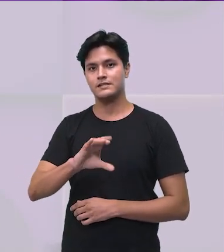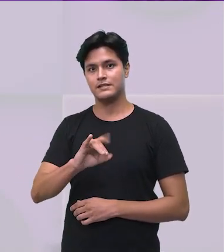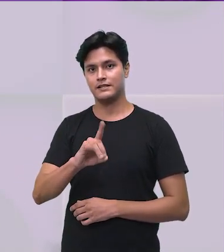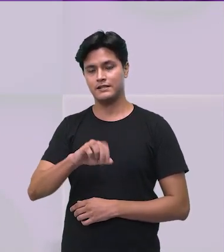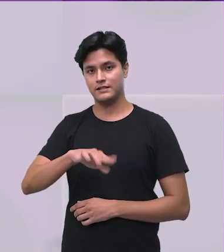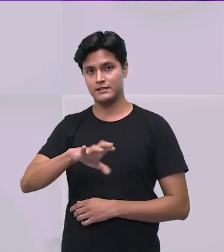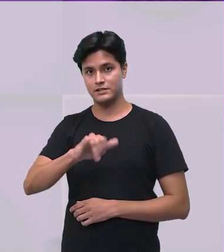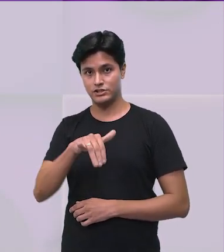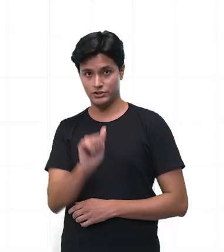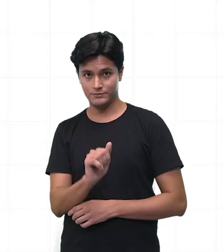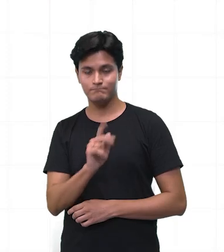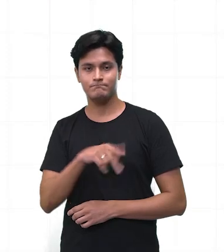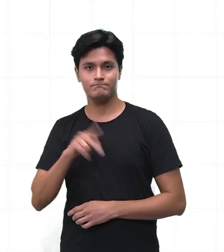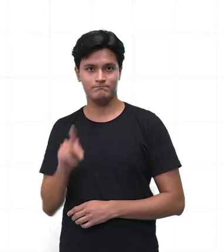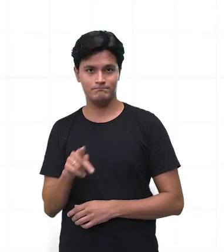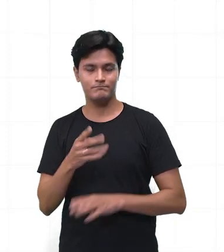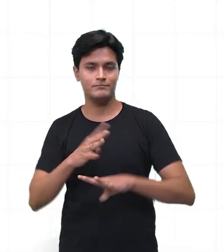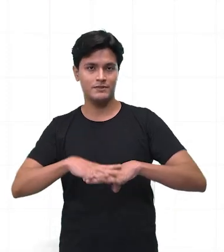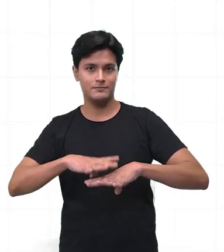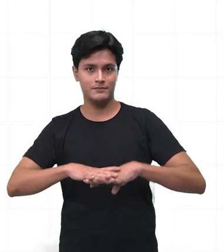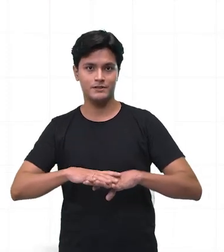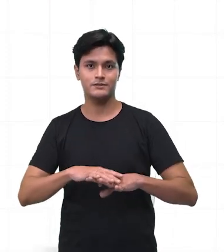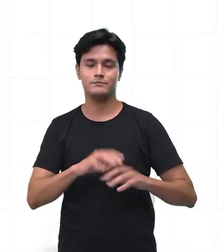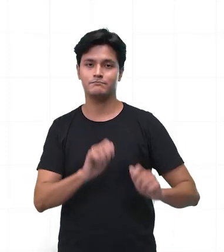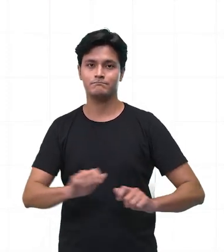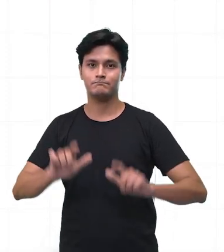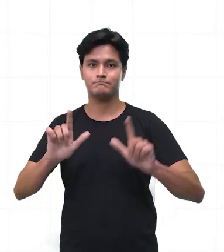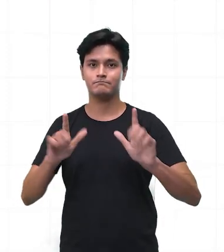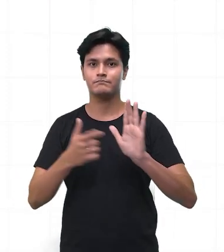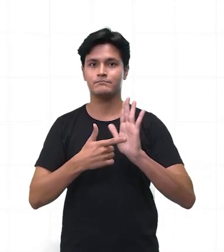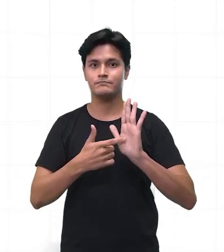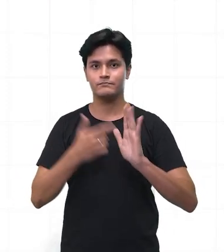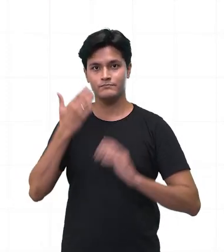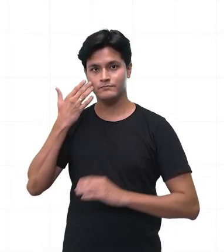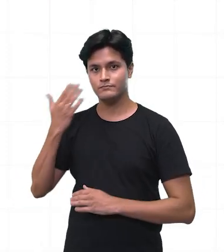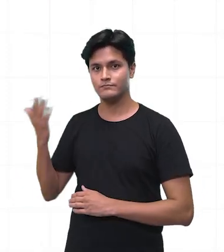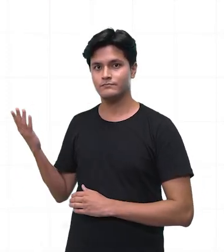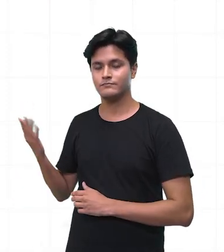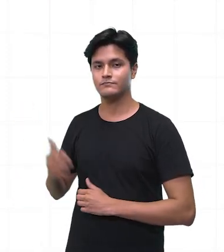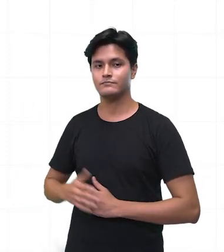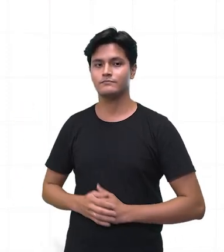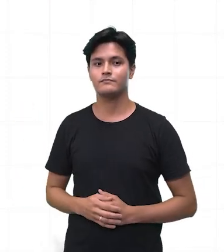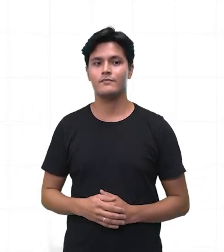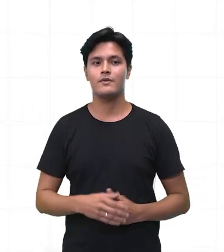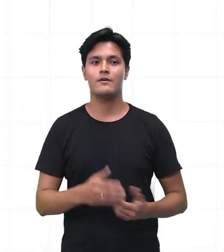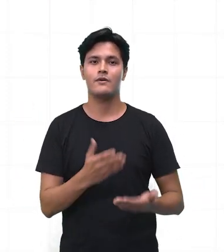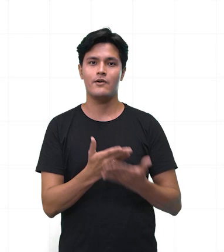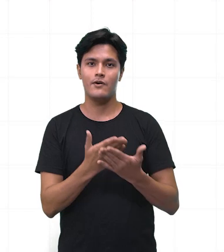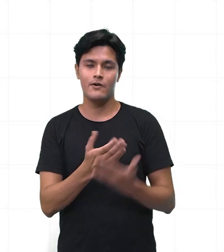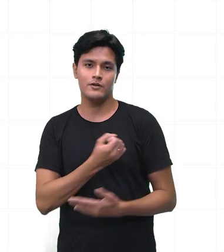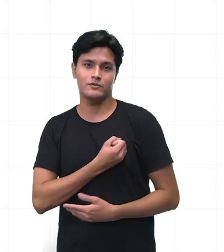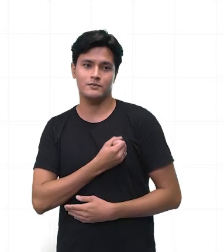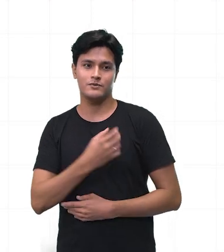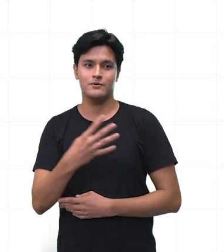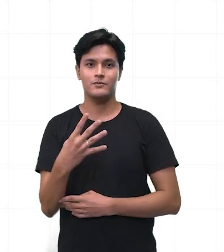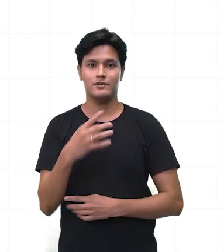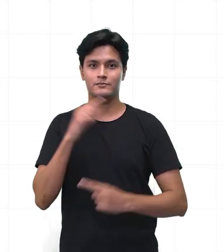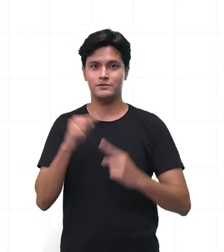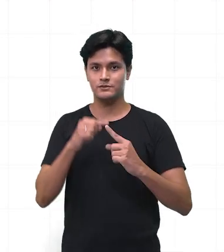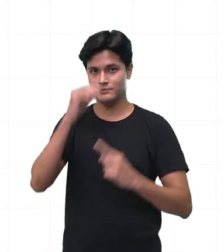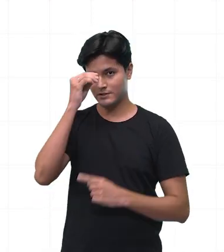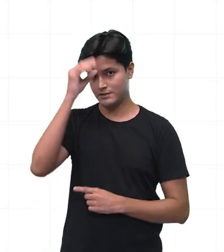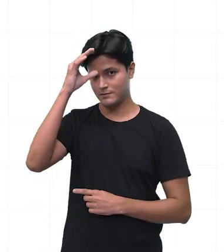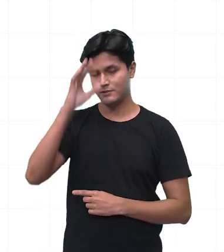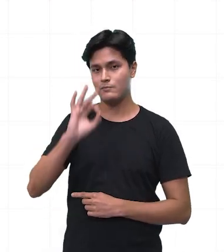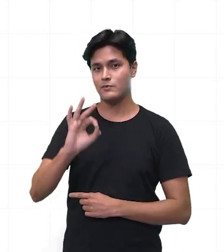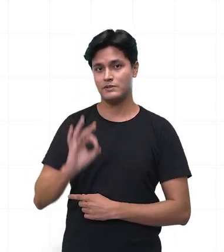aula. Vamos à nossa cartela? Essa aula é de número 4, o objeto de conhecimento é porcentagem